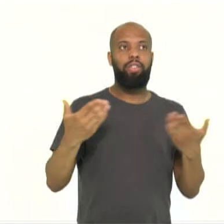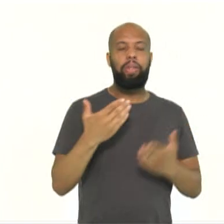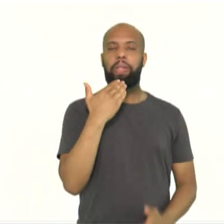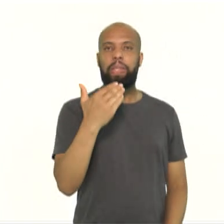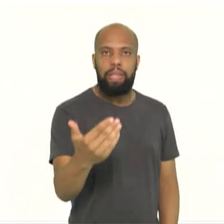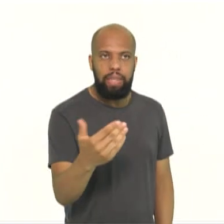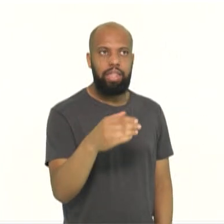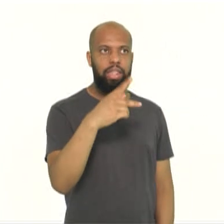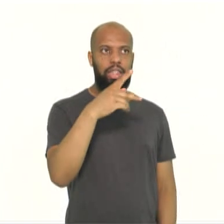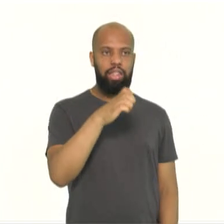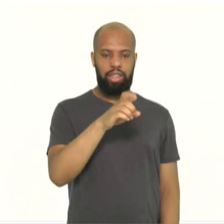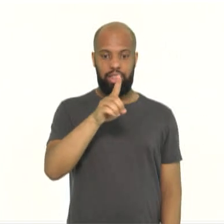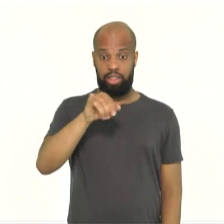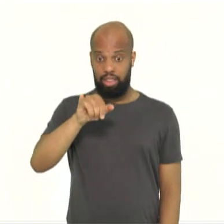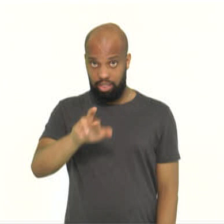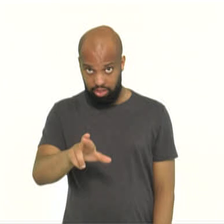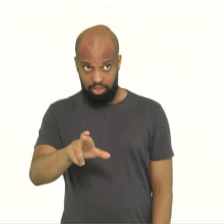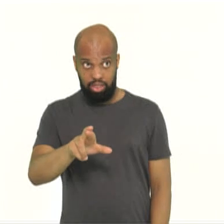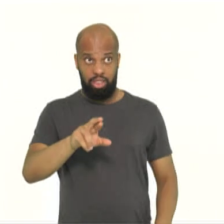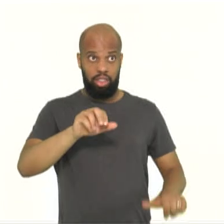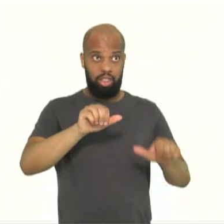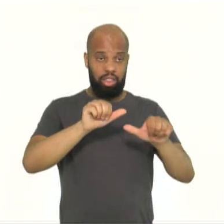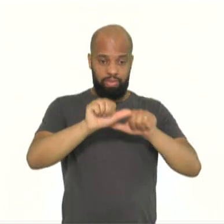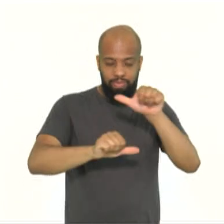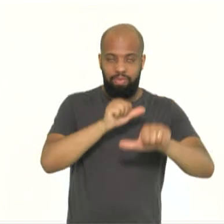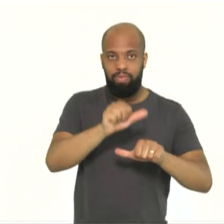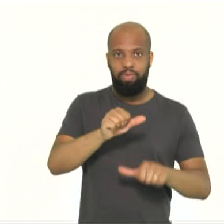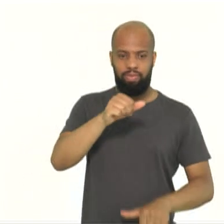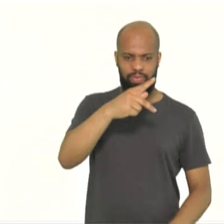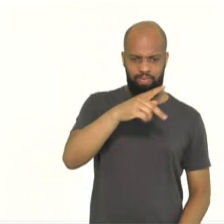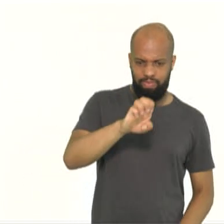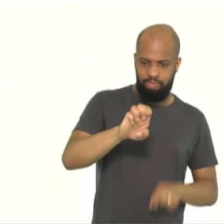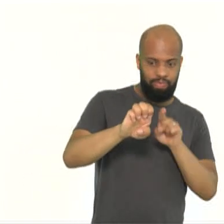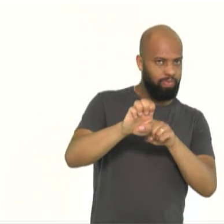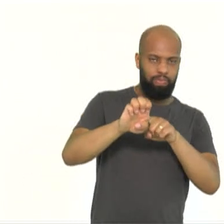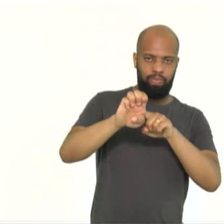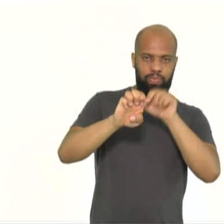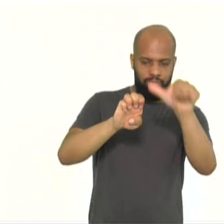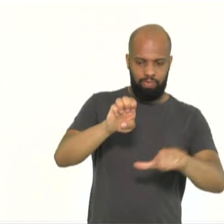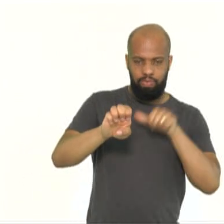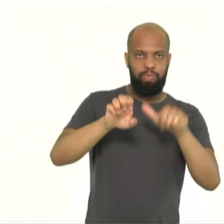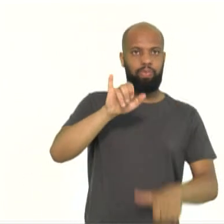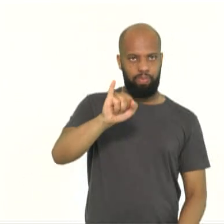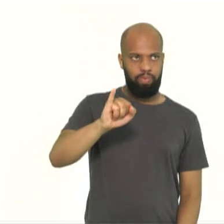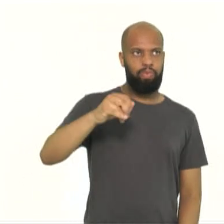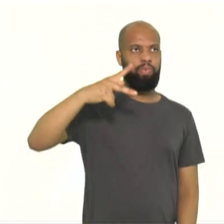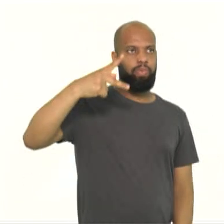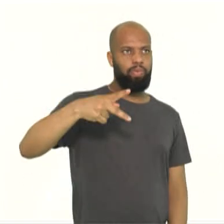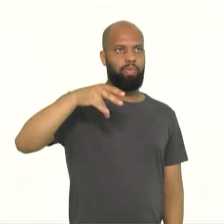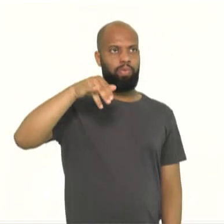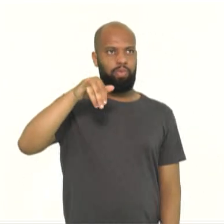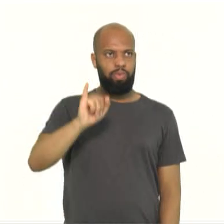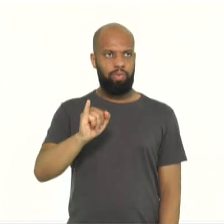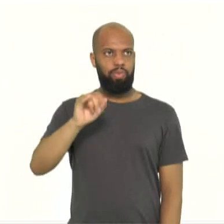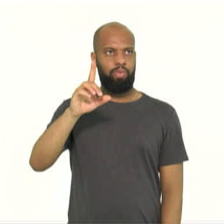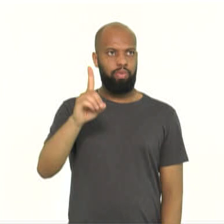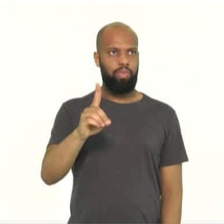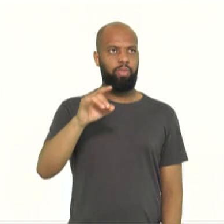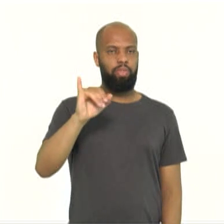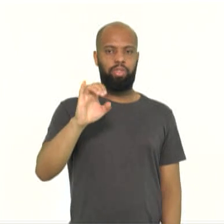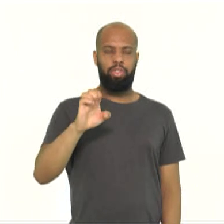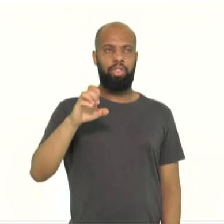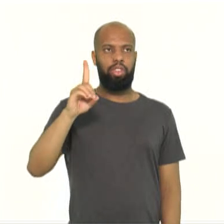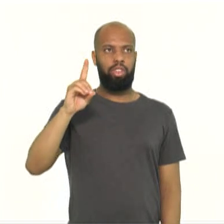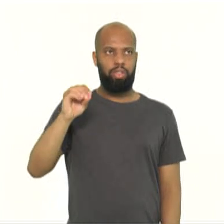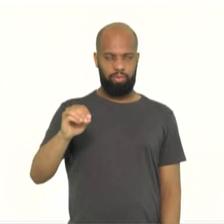da palavra pedir, do verbo. Nós temos mais uma vez aqui a vogal E. Então, o E nós vamos mudar mais uma